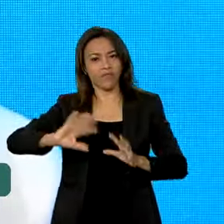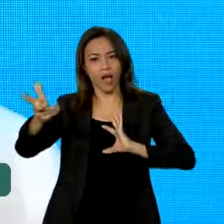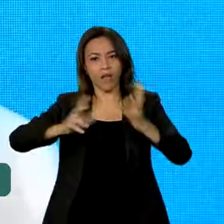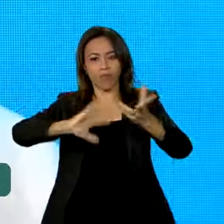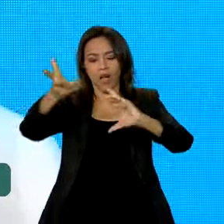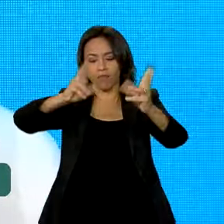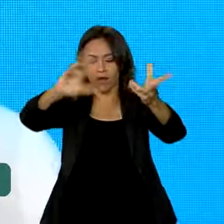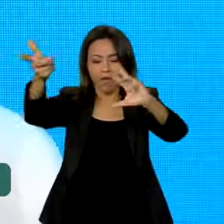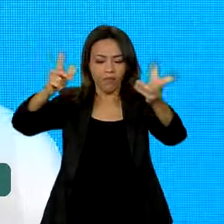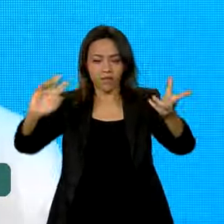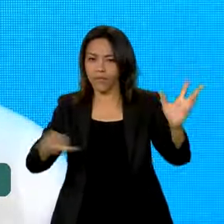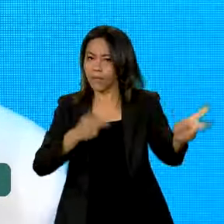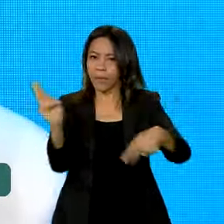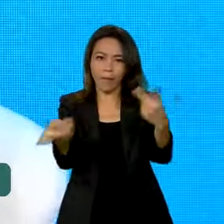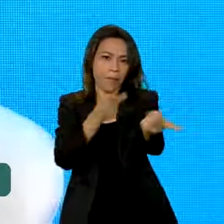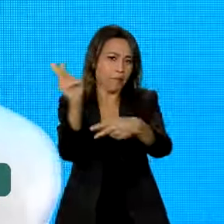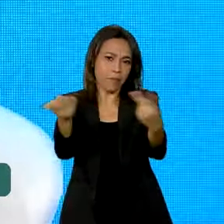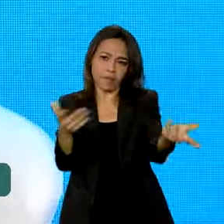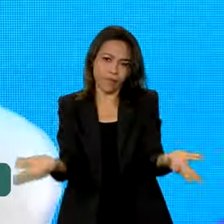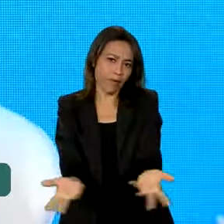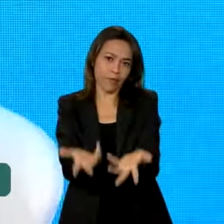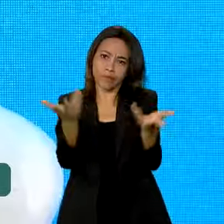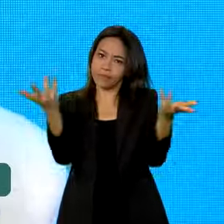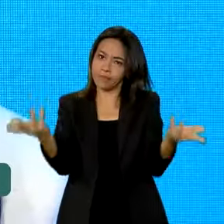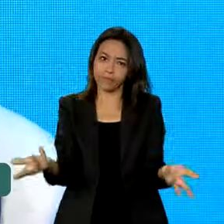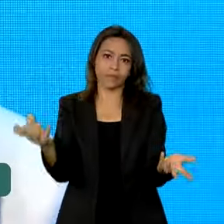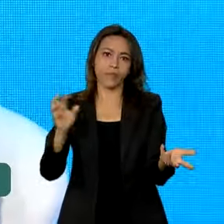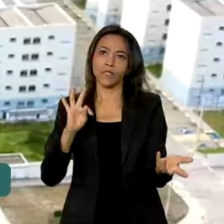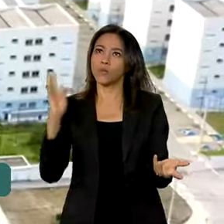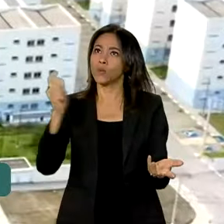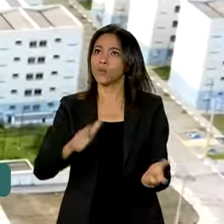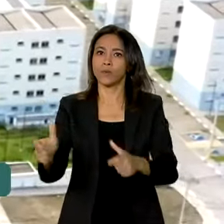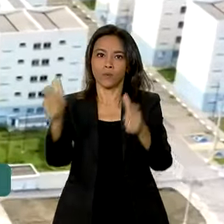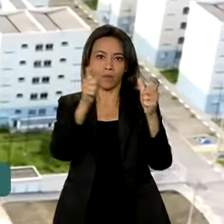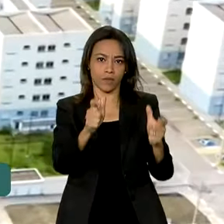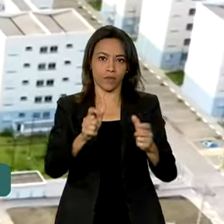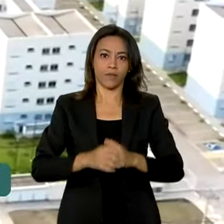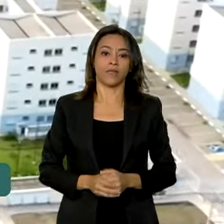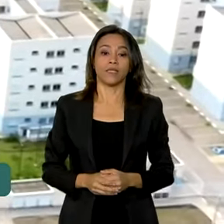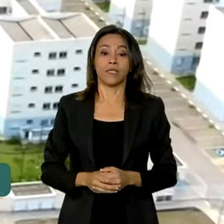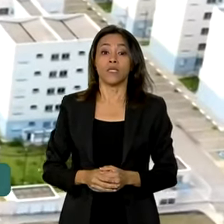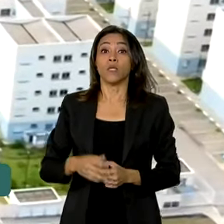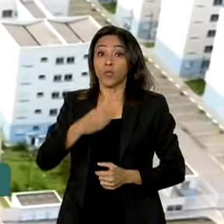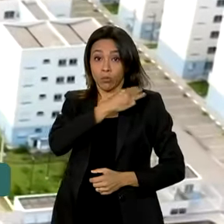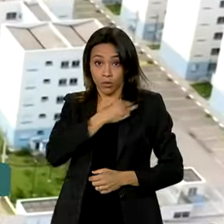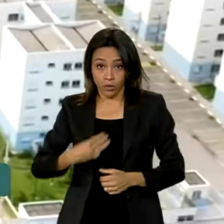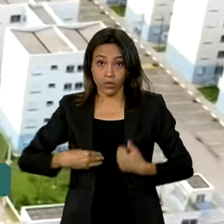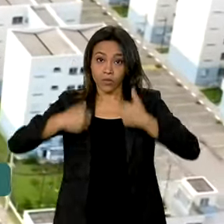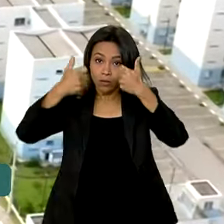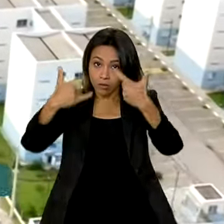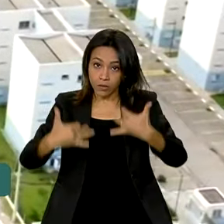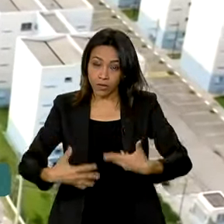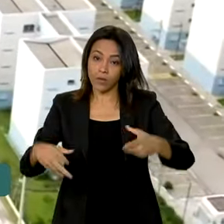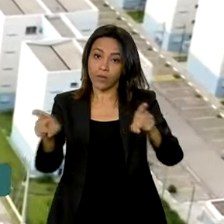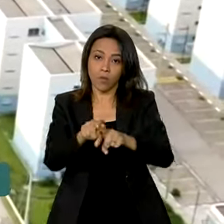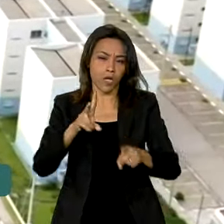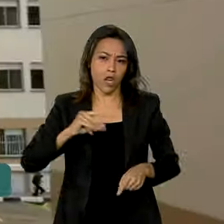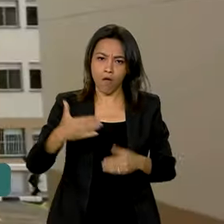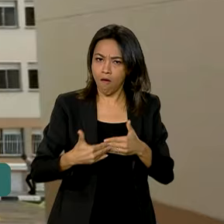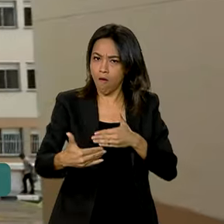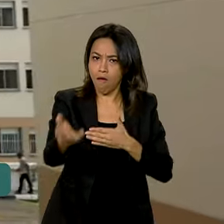essa, Thaís, cada vez mais frequentes em toda parte. O ministro enfatizou que não